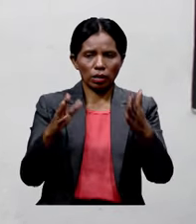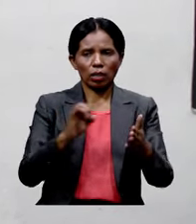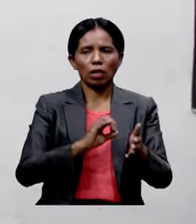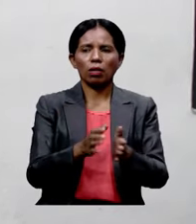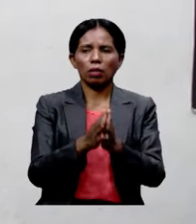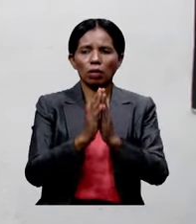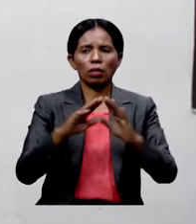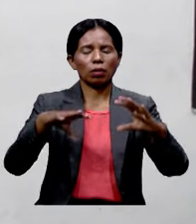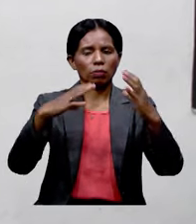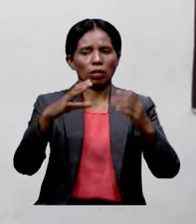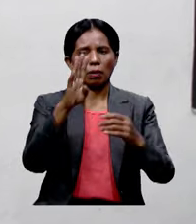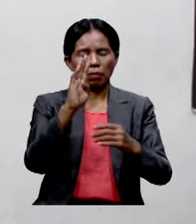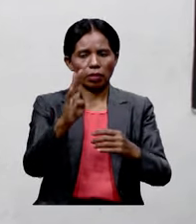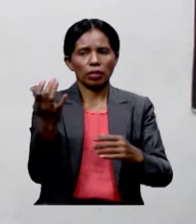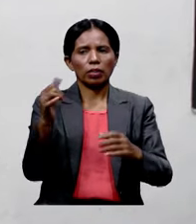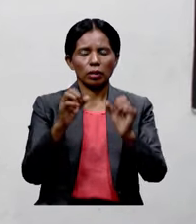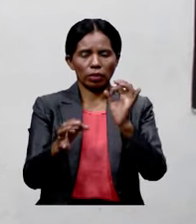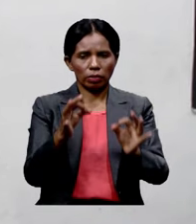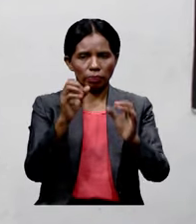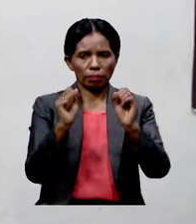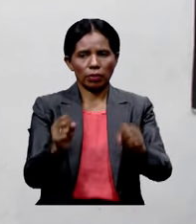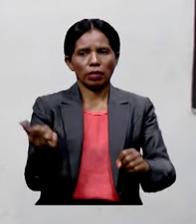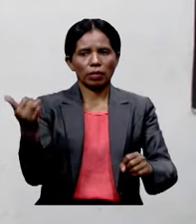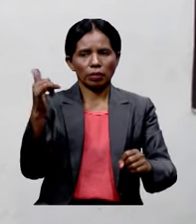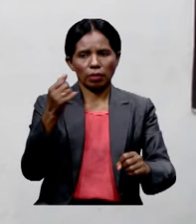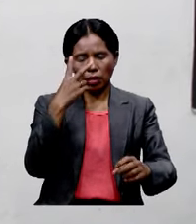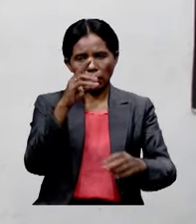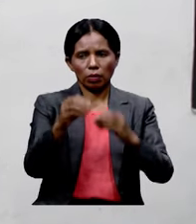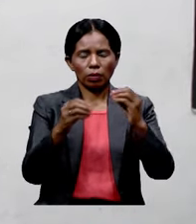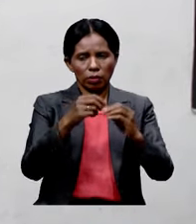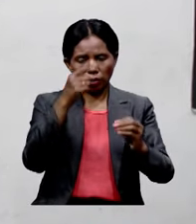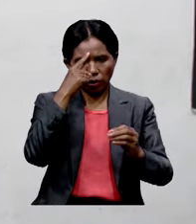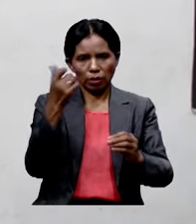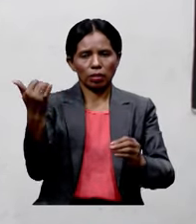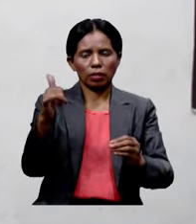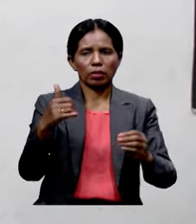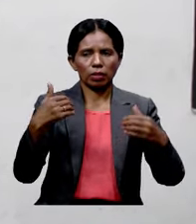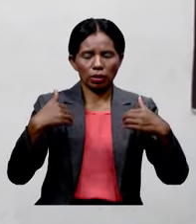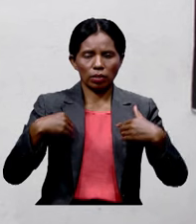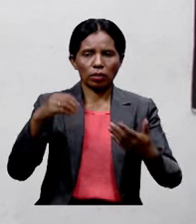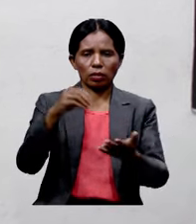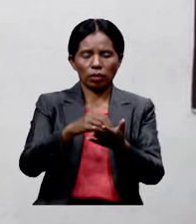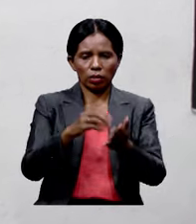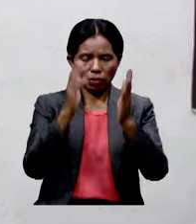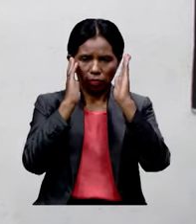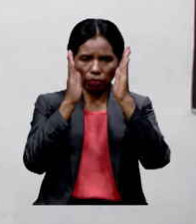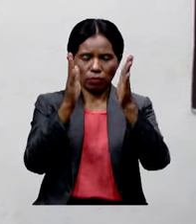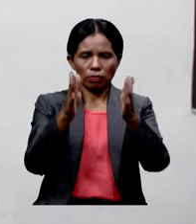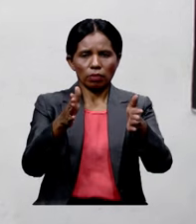ana ba comissão B. Para sabele se ra mahenda assunto ida ne, tamba se ra integra liu ho